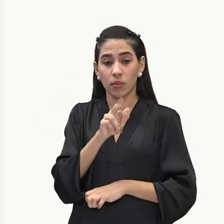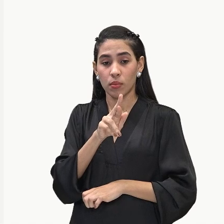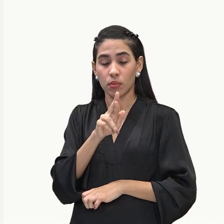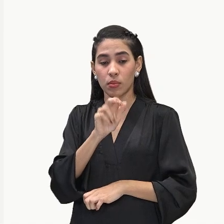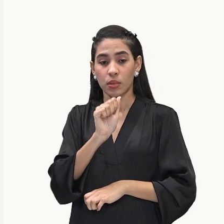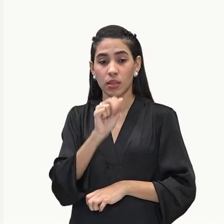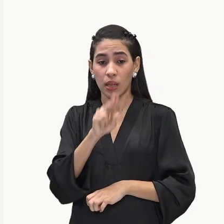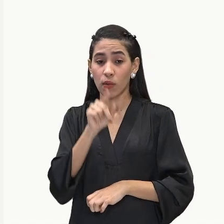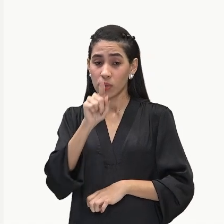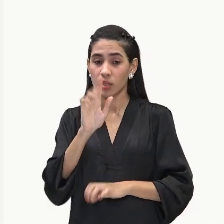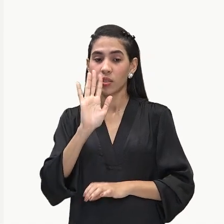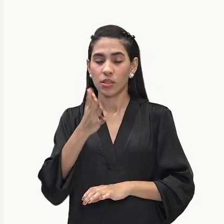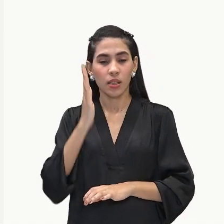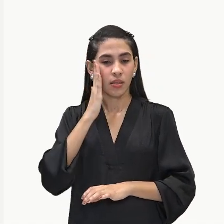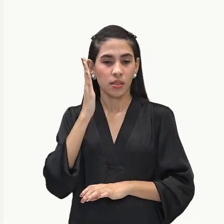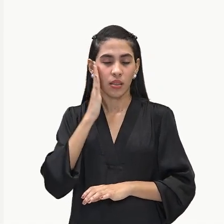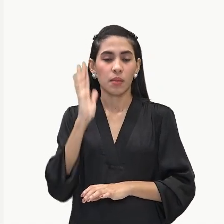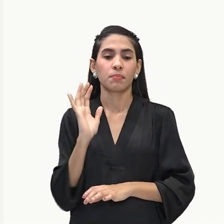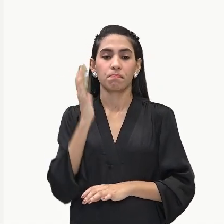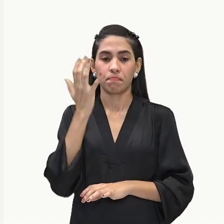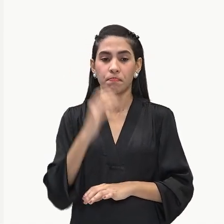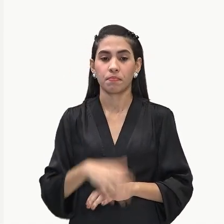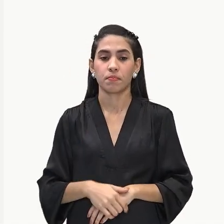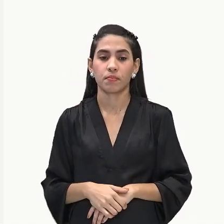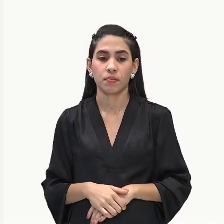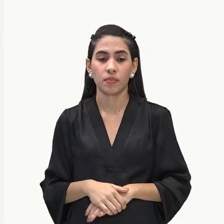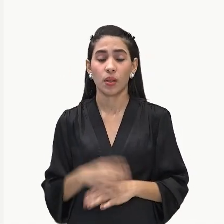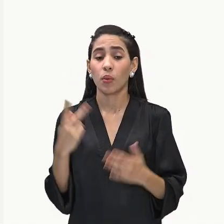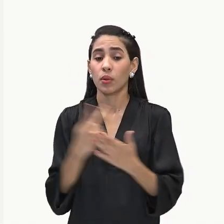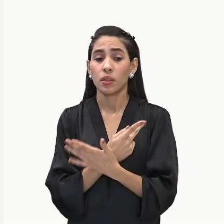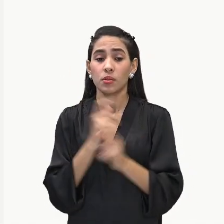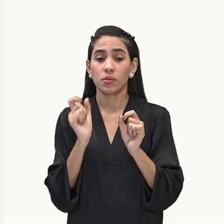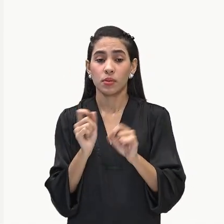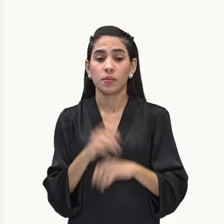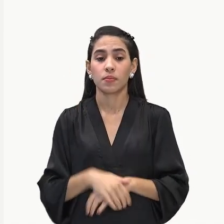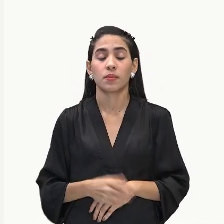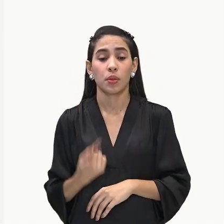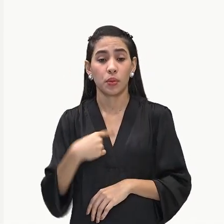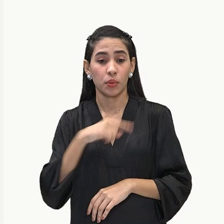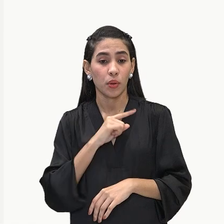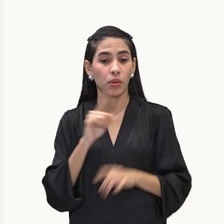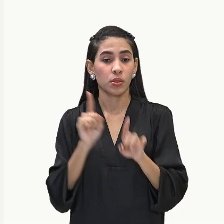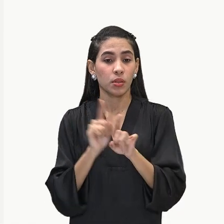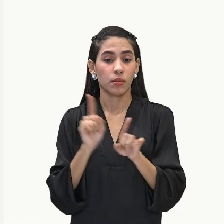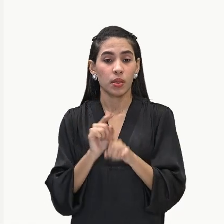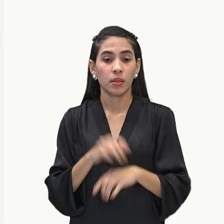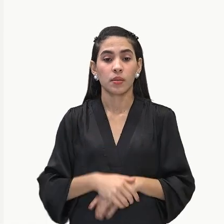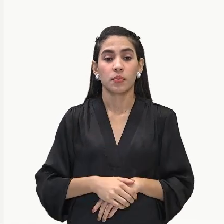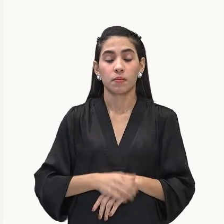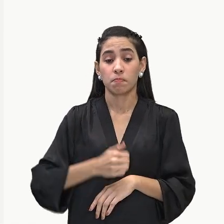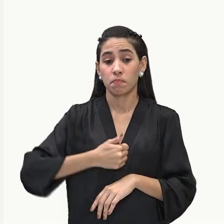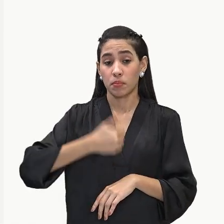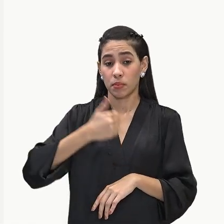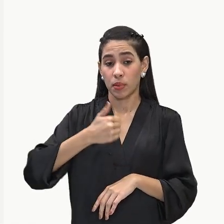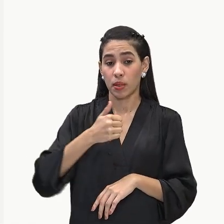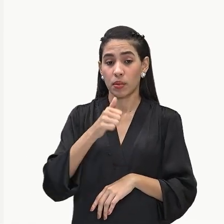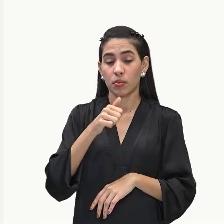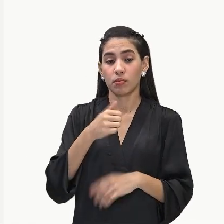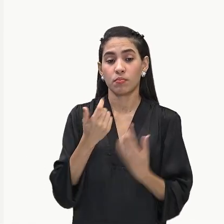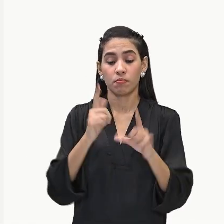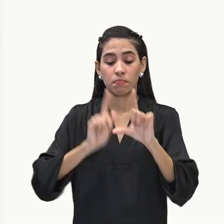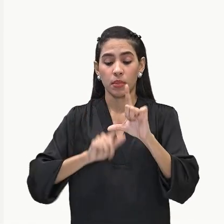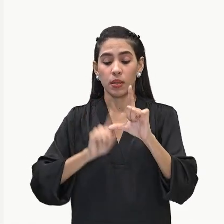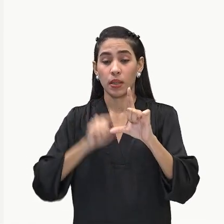sabe resolver aí com toda a certeza. E o que é que vai acontecer? Nós vamos deixar aí no primeiro membro quem tem a